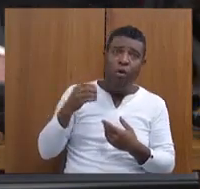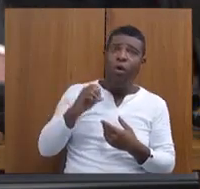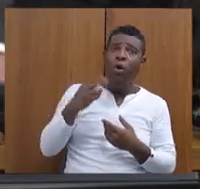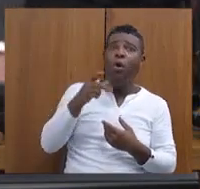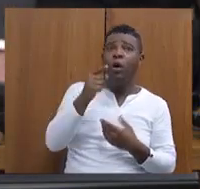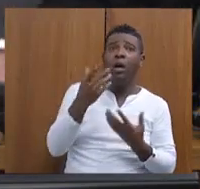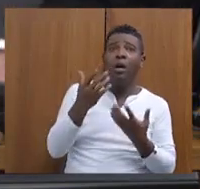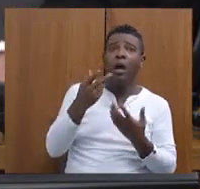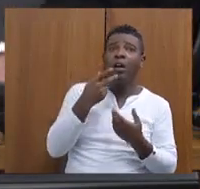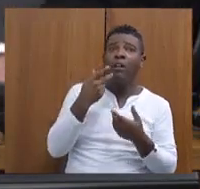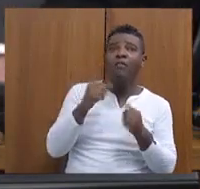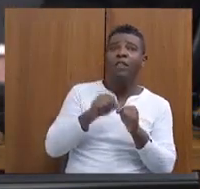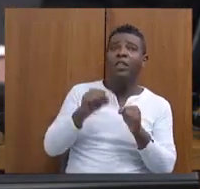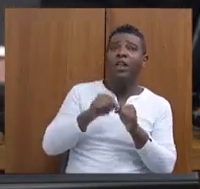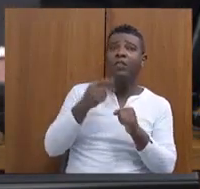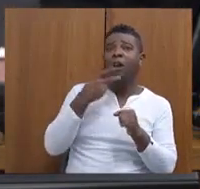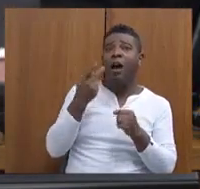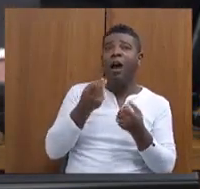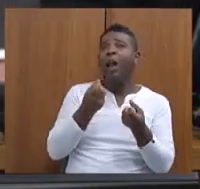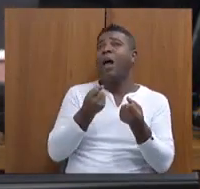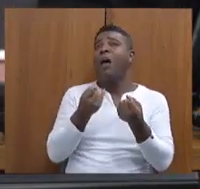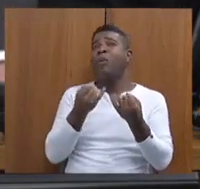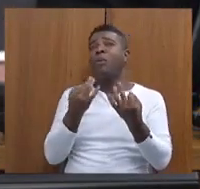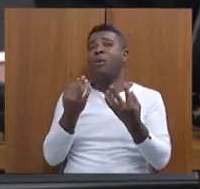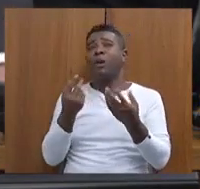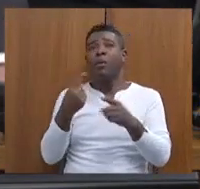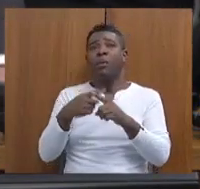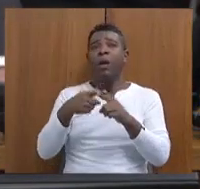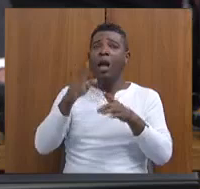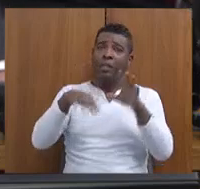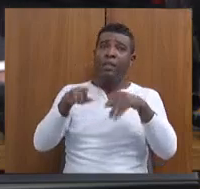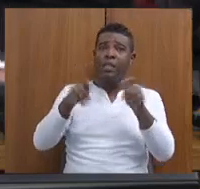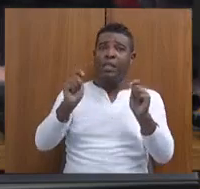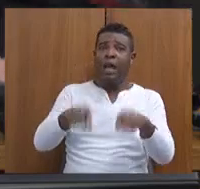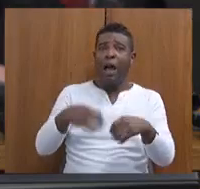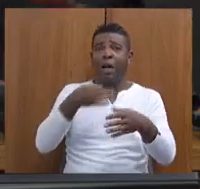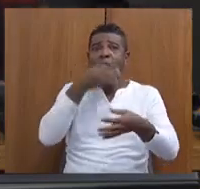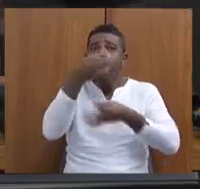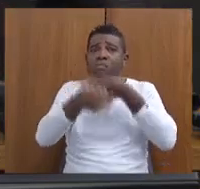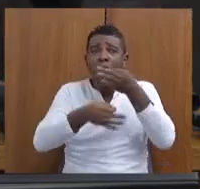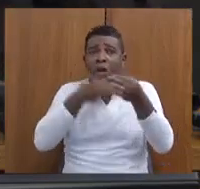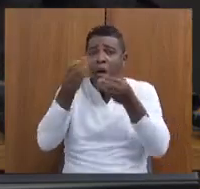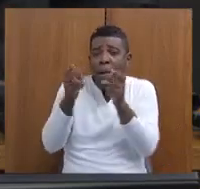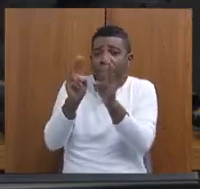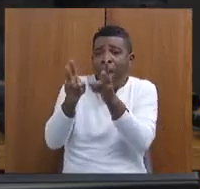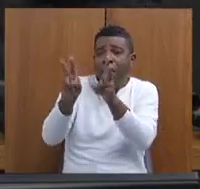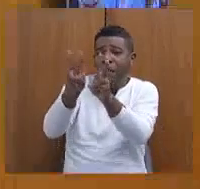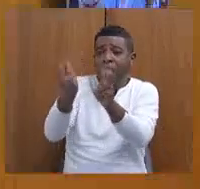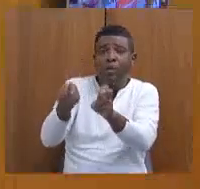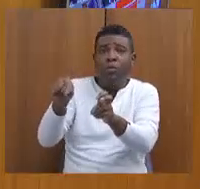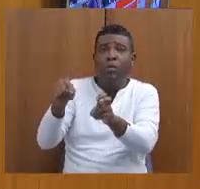alguma observação porque às vezes algum Deputado também pode fazer alguma observação dentro do do do